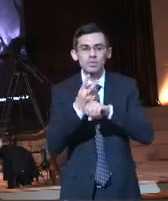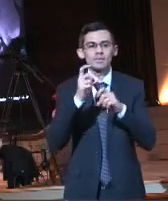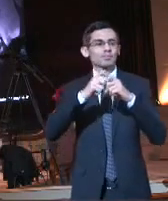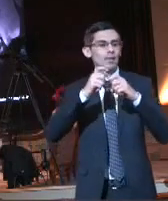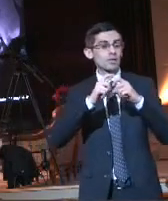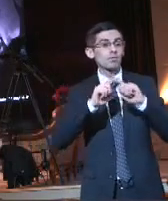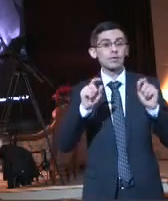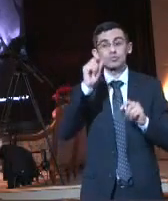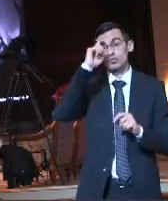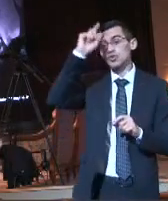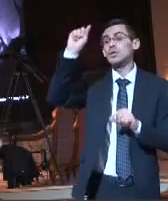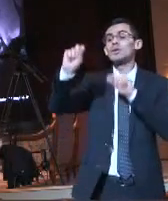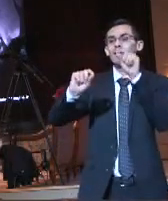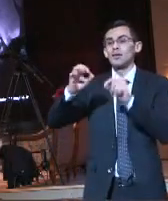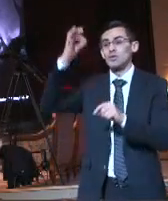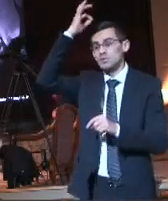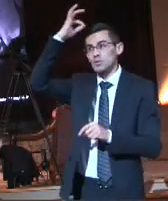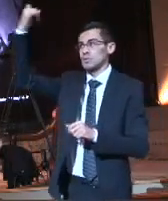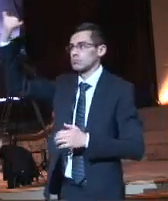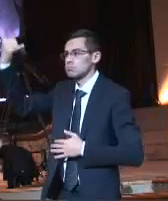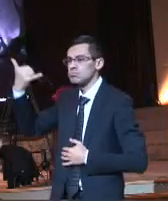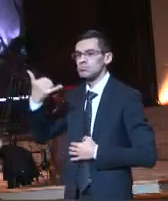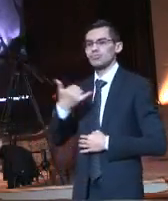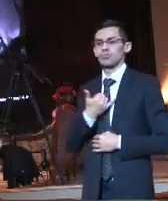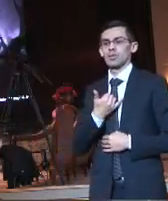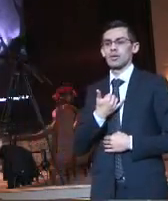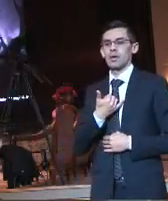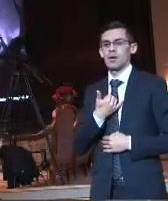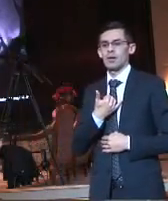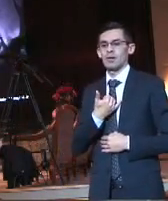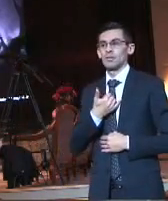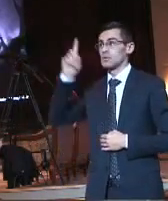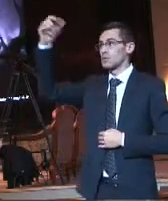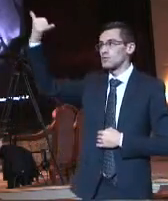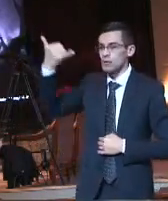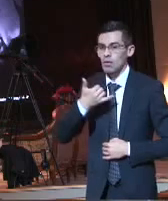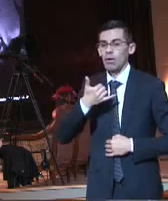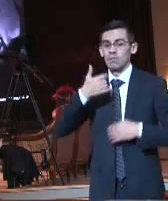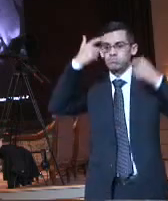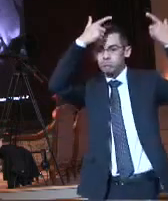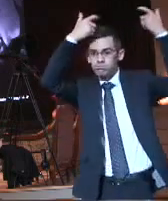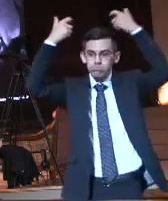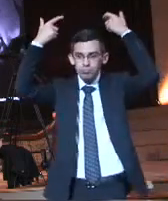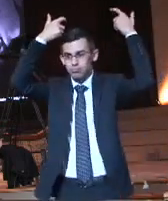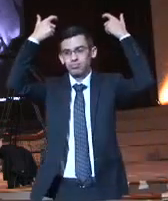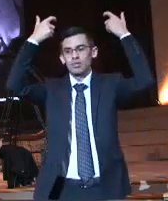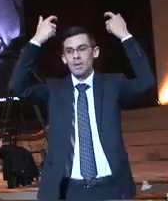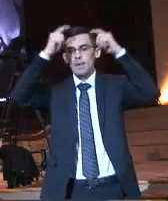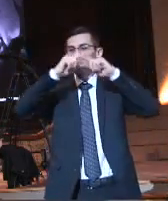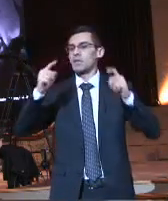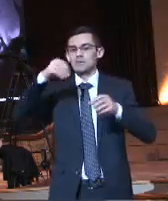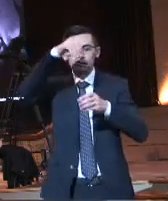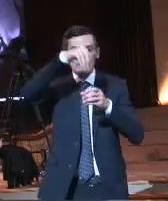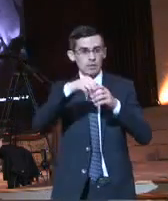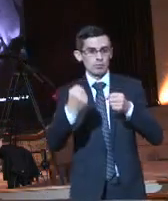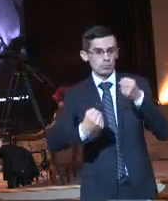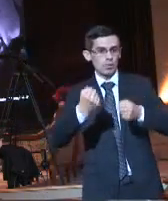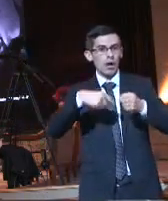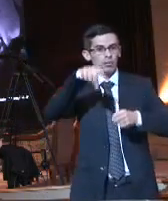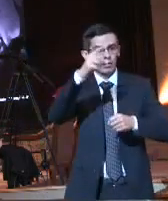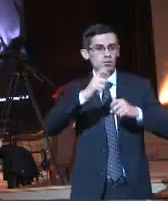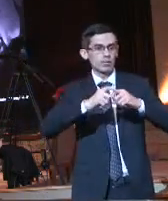dia o Espírito Santo falou para a gente: olha, isso aqui é uma batalha espiritual. E a gente estava dentro do carro, não é?